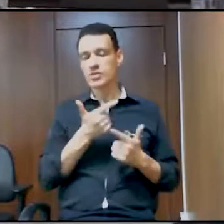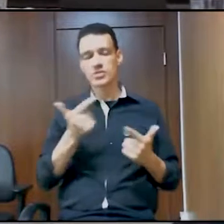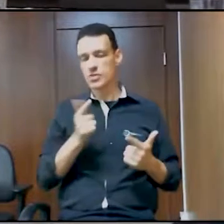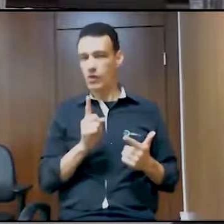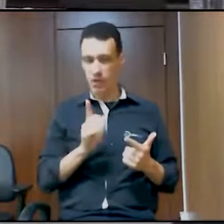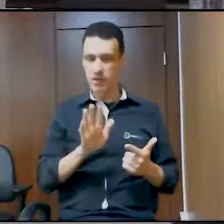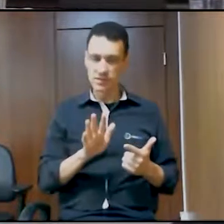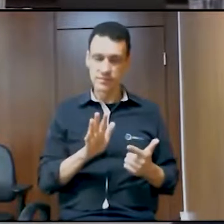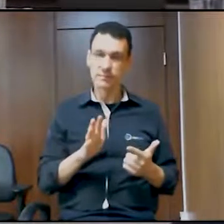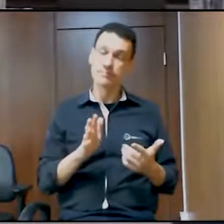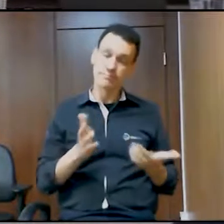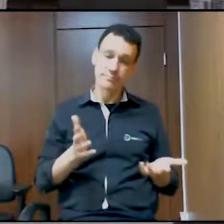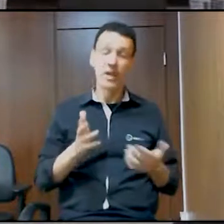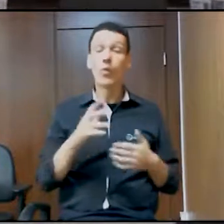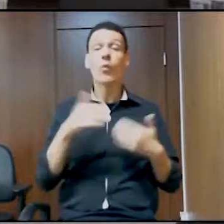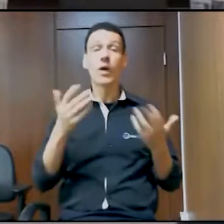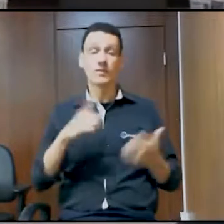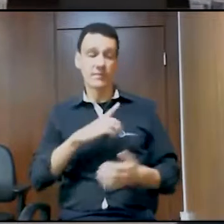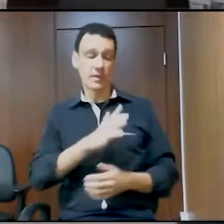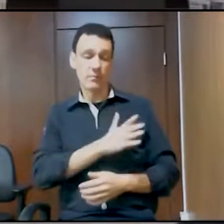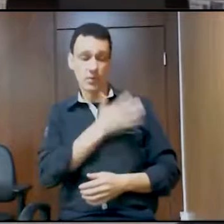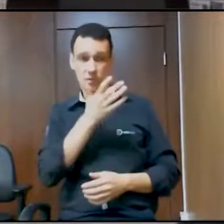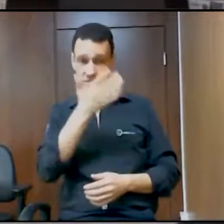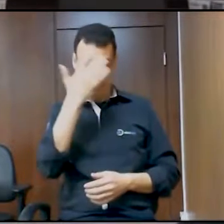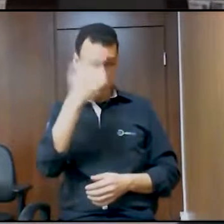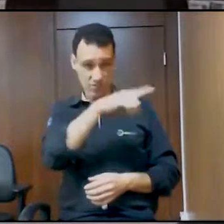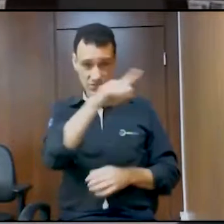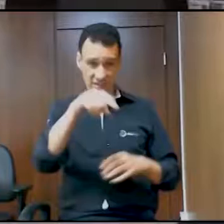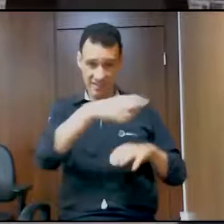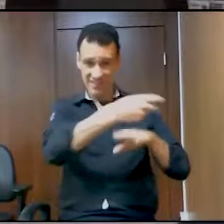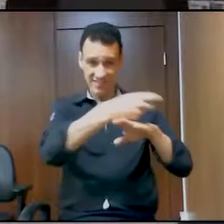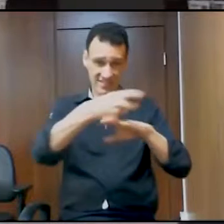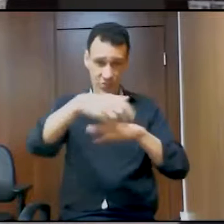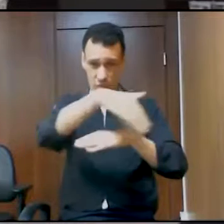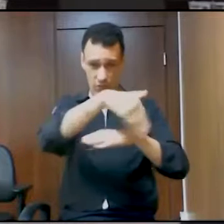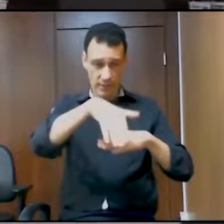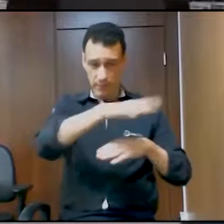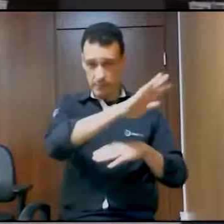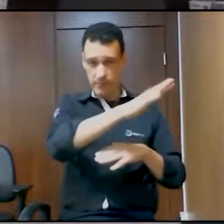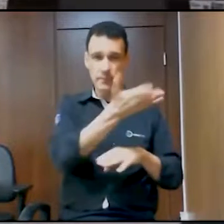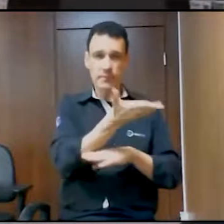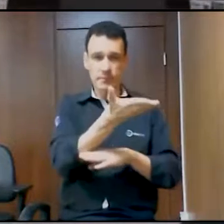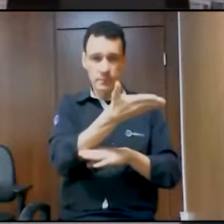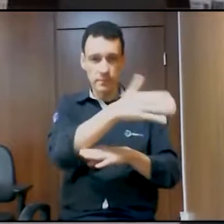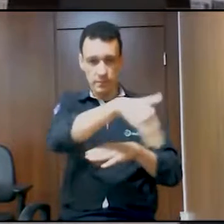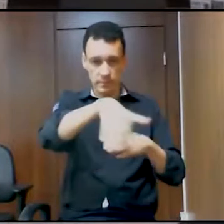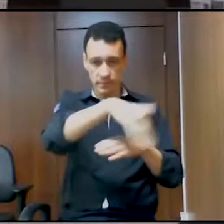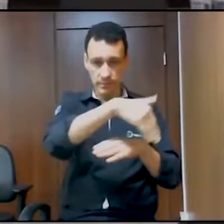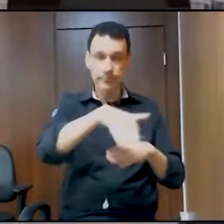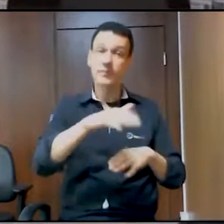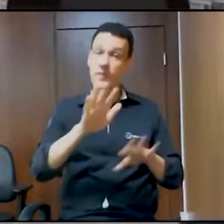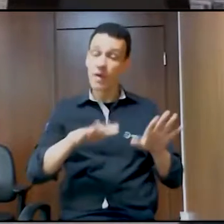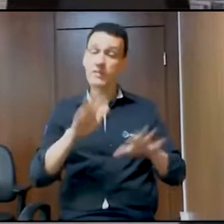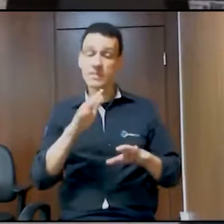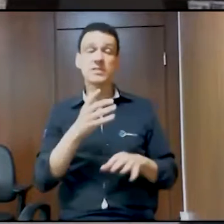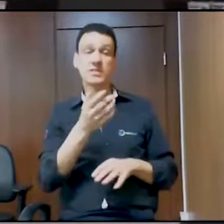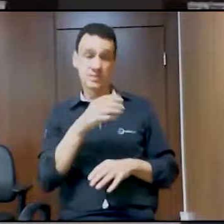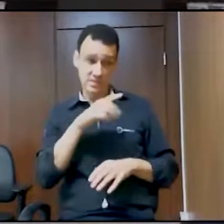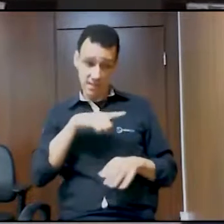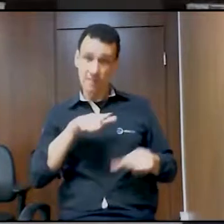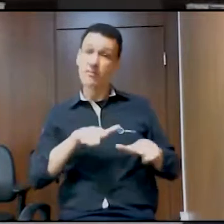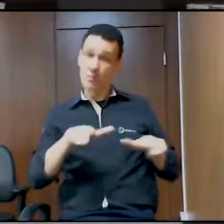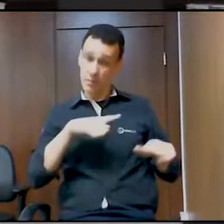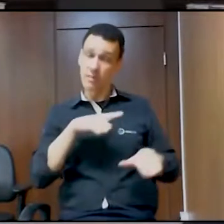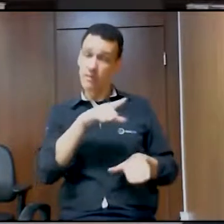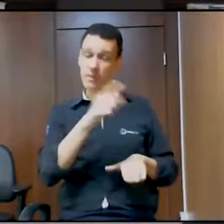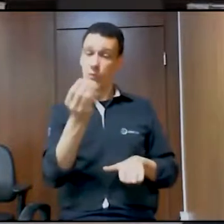contra a população em situação de rua, a gente vai falar, não, mas 70%, 80% da população em situação de rua trabalha. Só que as remunerações que eles